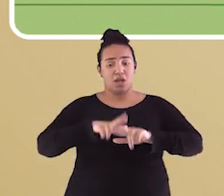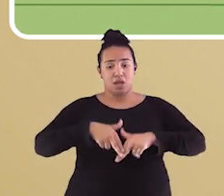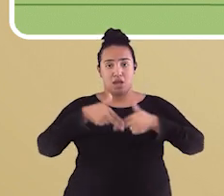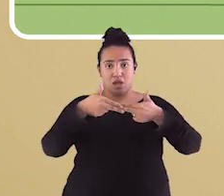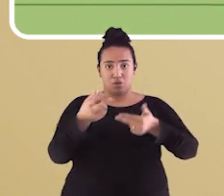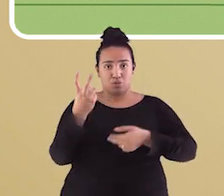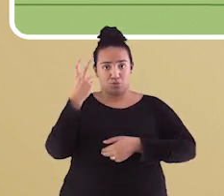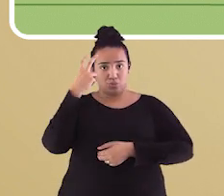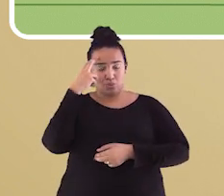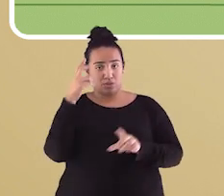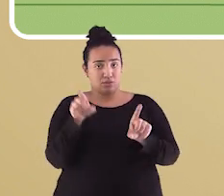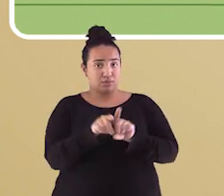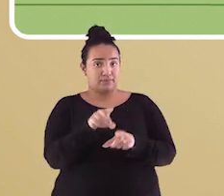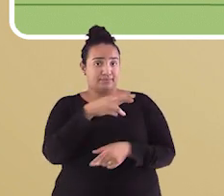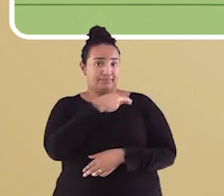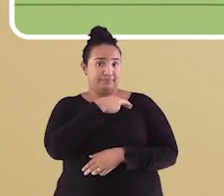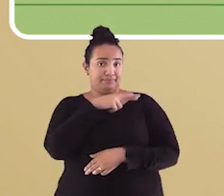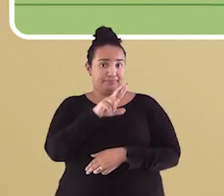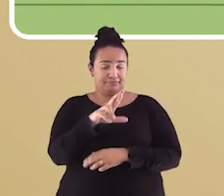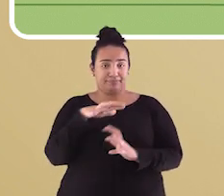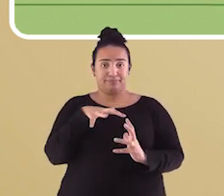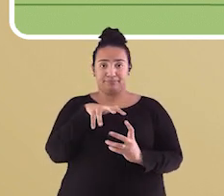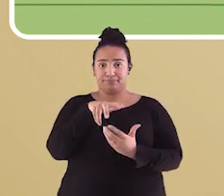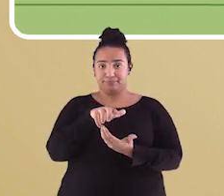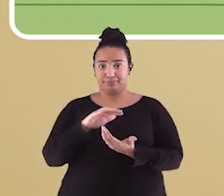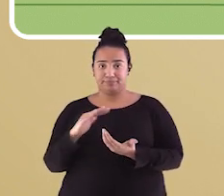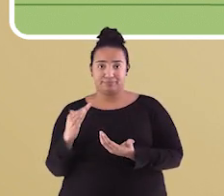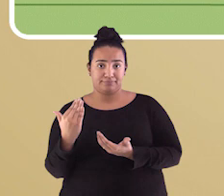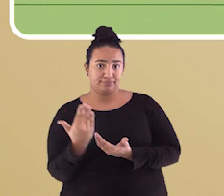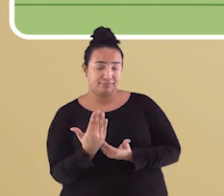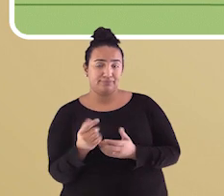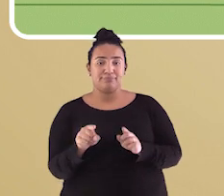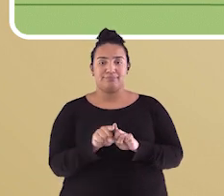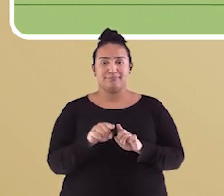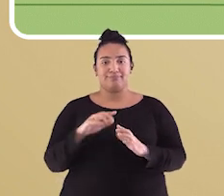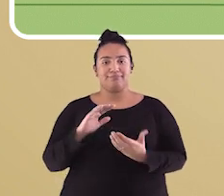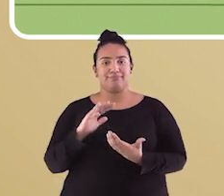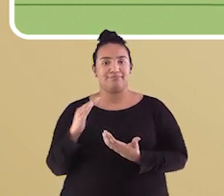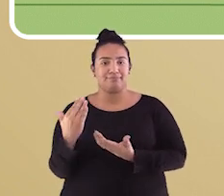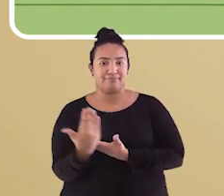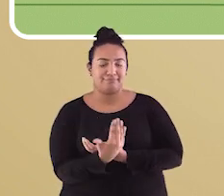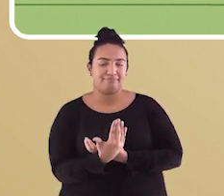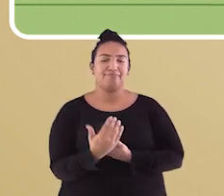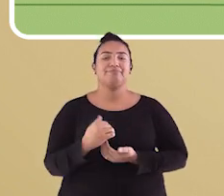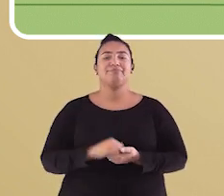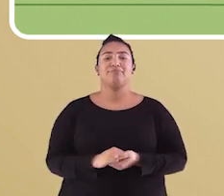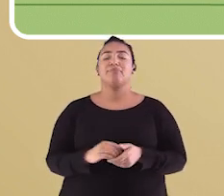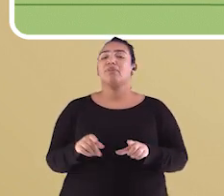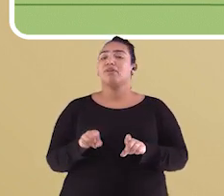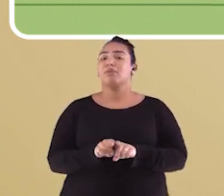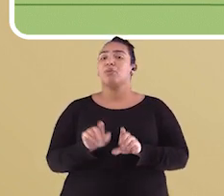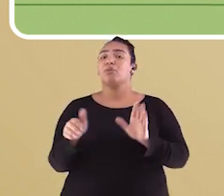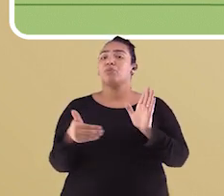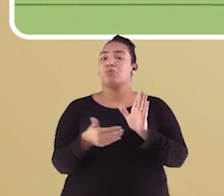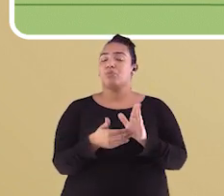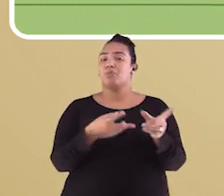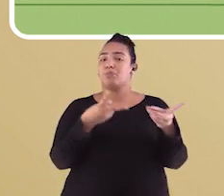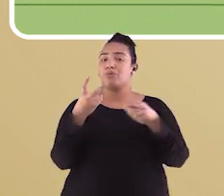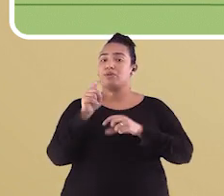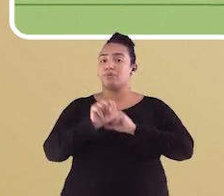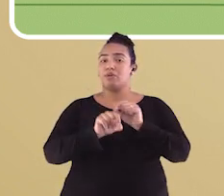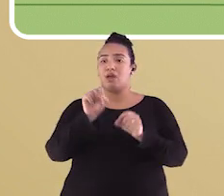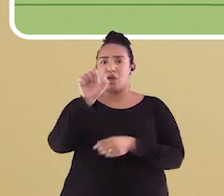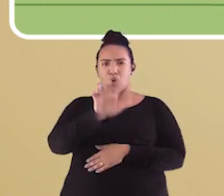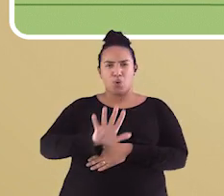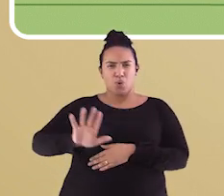étnico-culturais e religiosas do Oriente e do Ocidente. Por fim, percebemos como o eurocentrismo